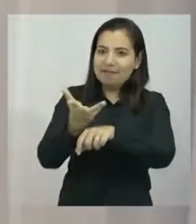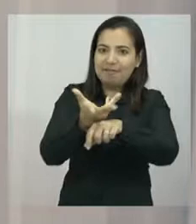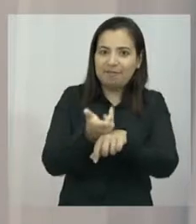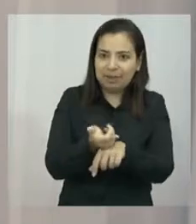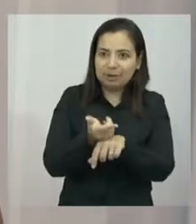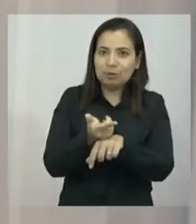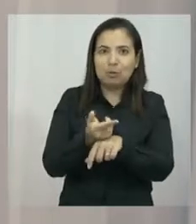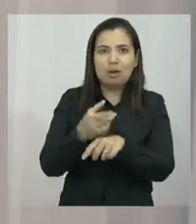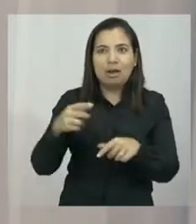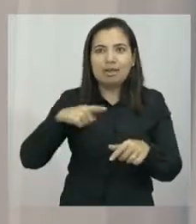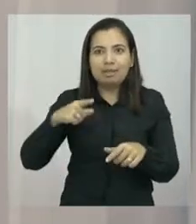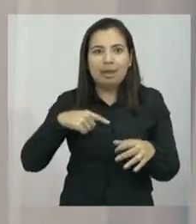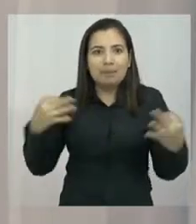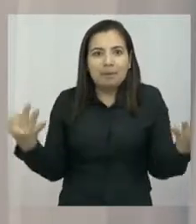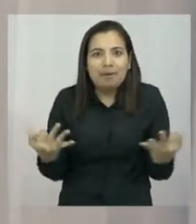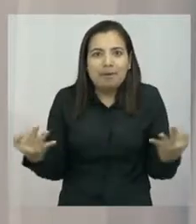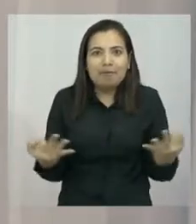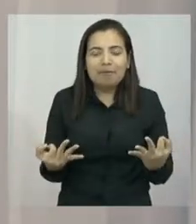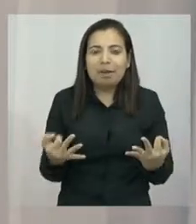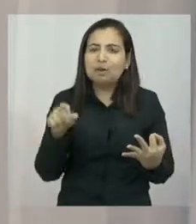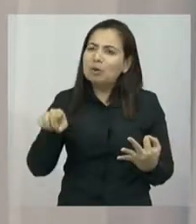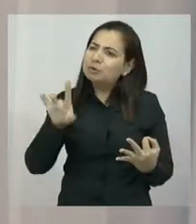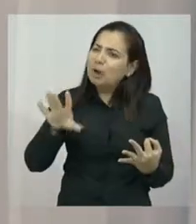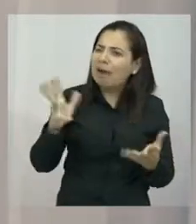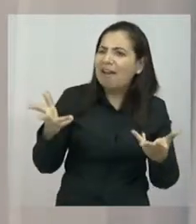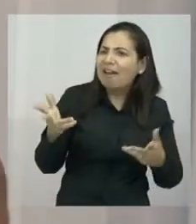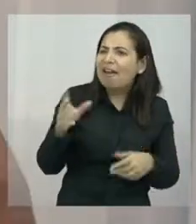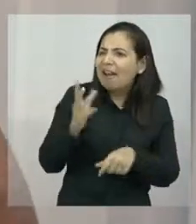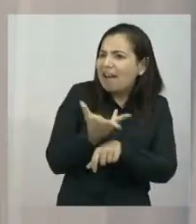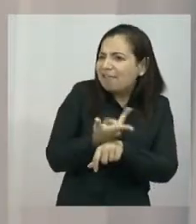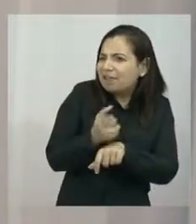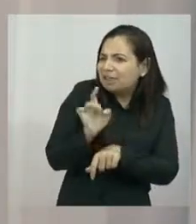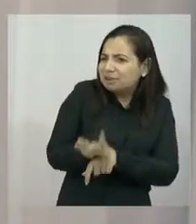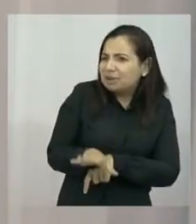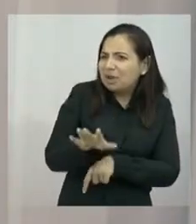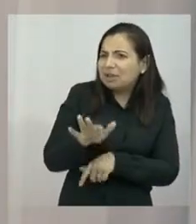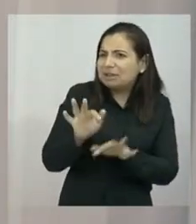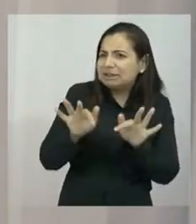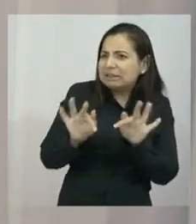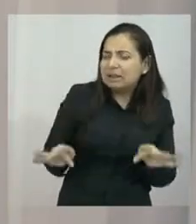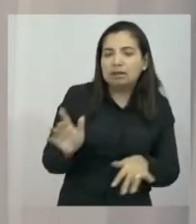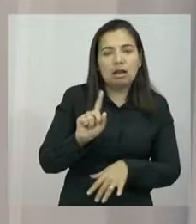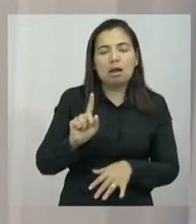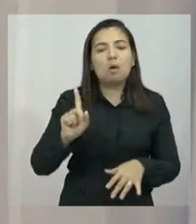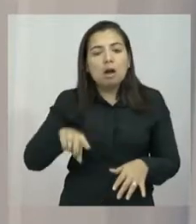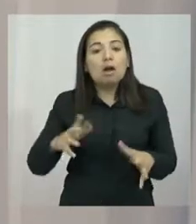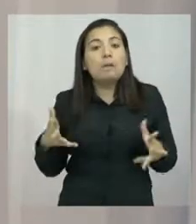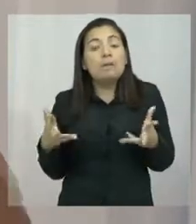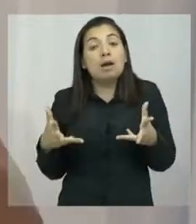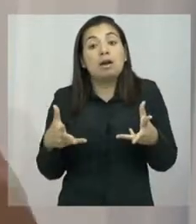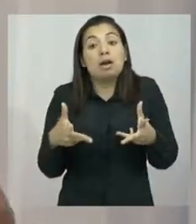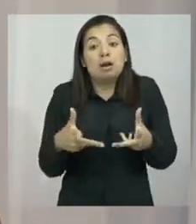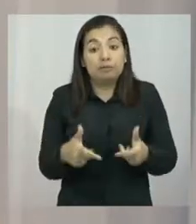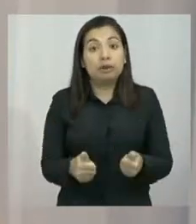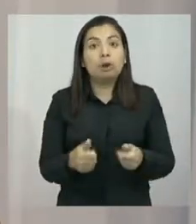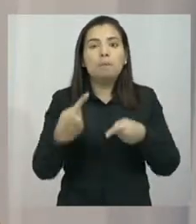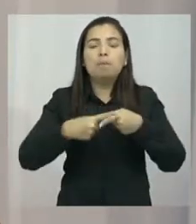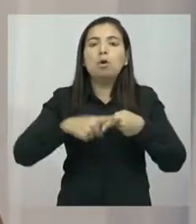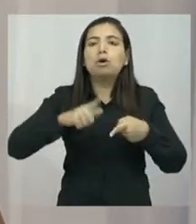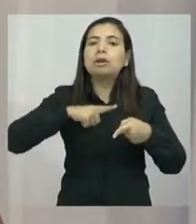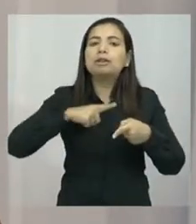excelente evento. Eu não vejo só como um evento, mas eu vejo assim, a paz contagia, né? Ela